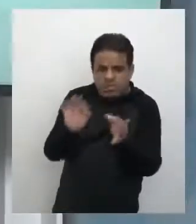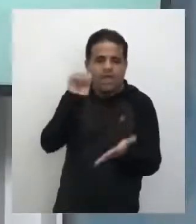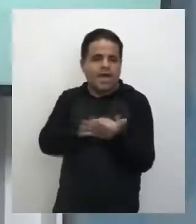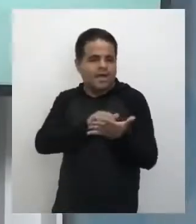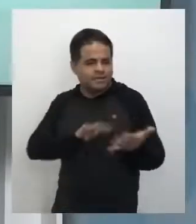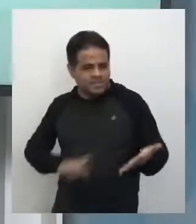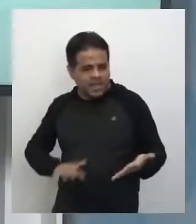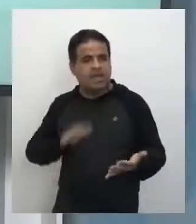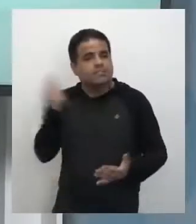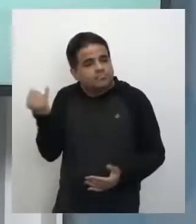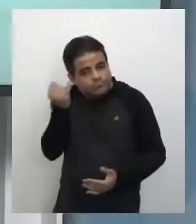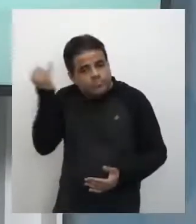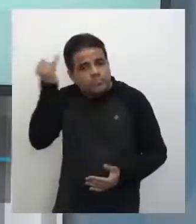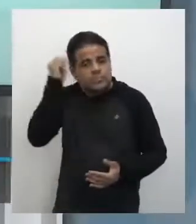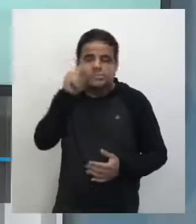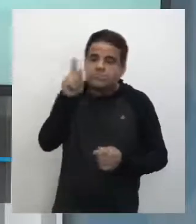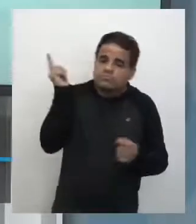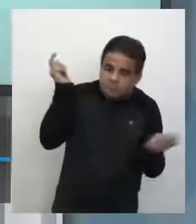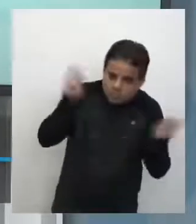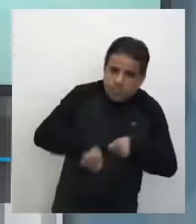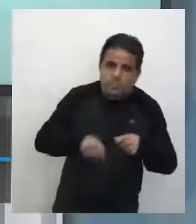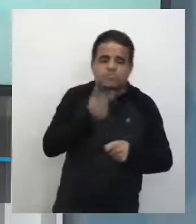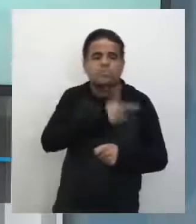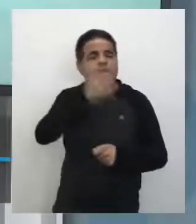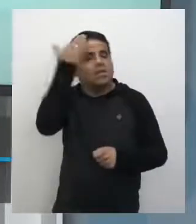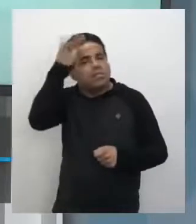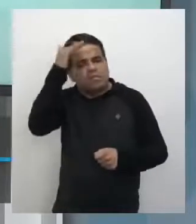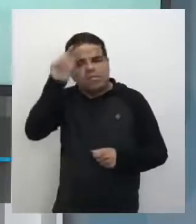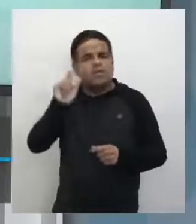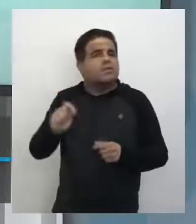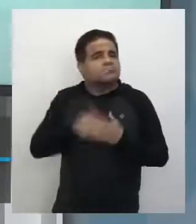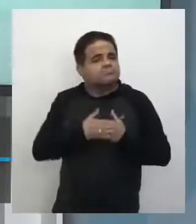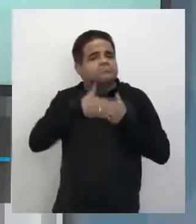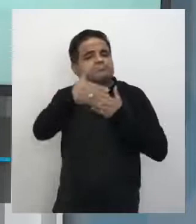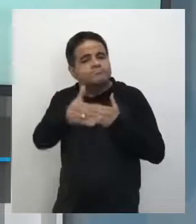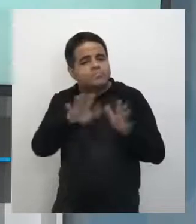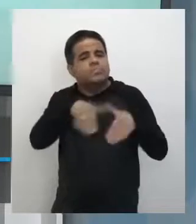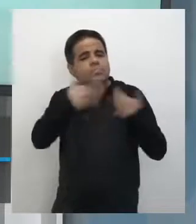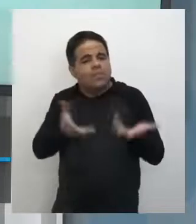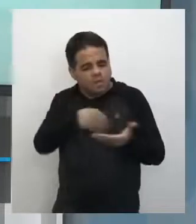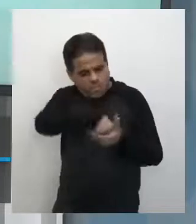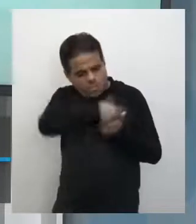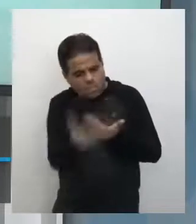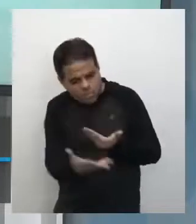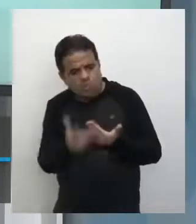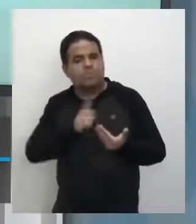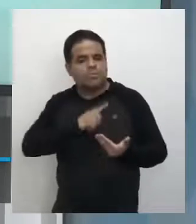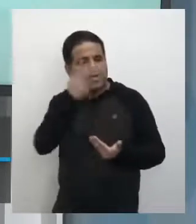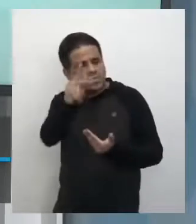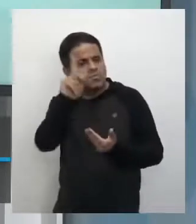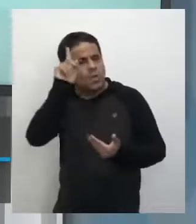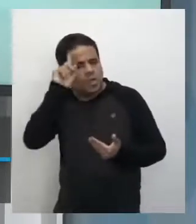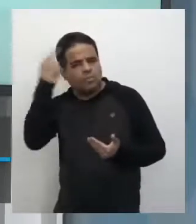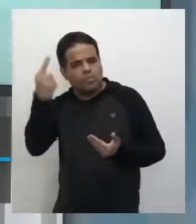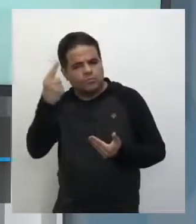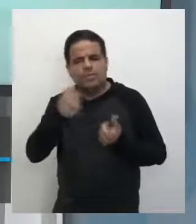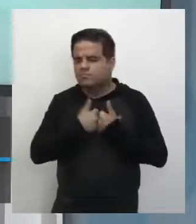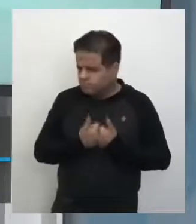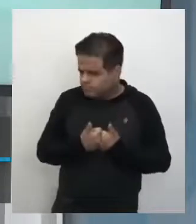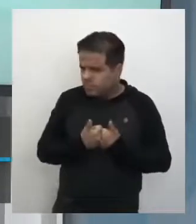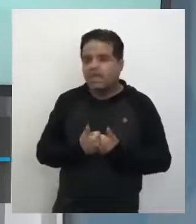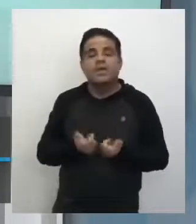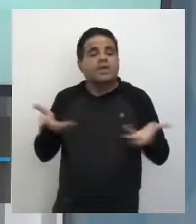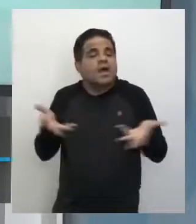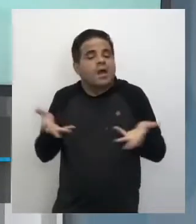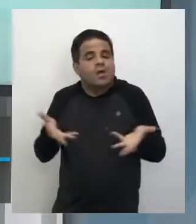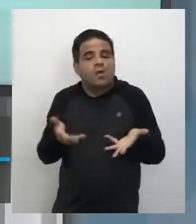atividades, que isso é super importante para que você consiga compreender em que parte do conteúdo se encontra a sua dúvida. Okay? E